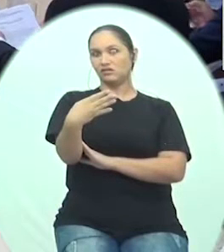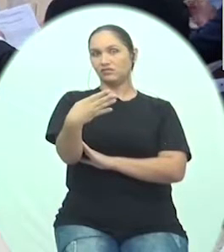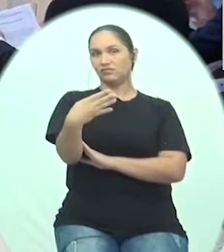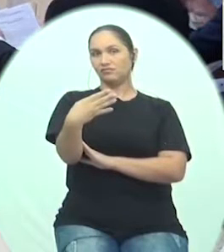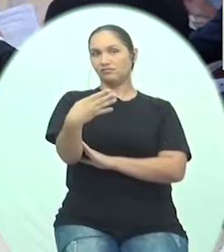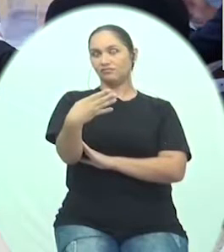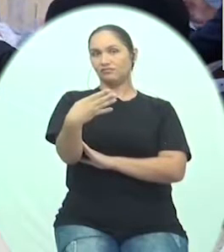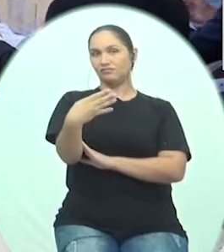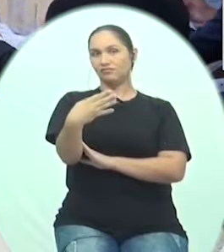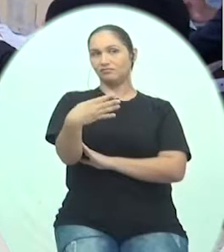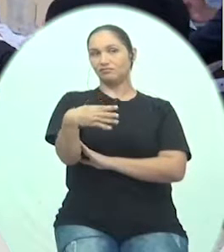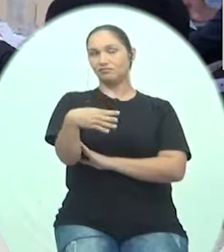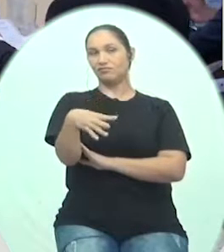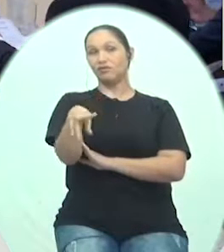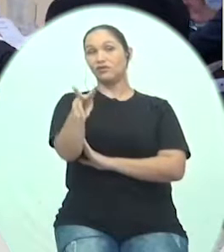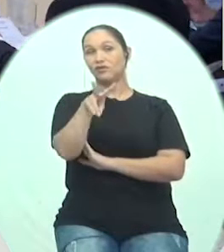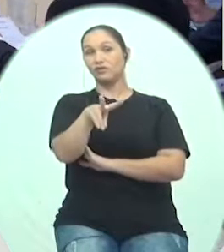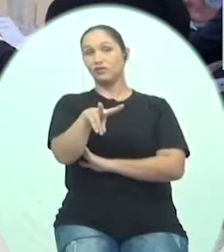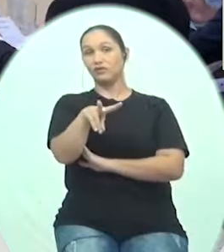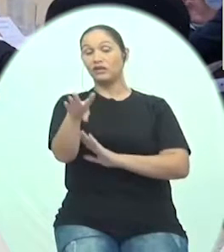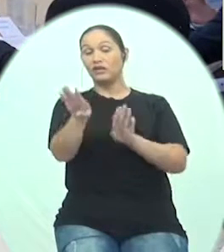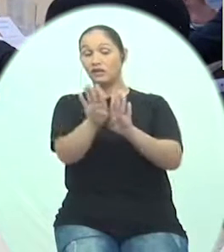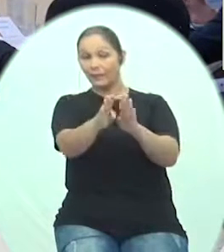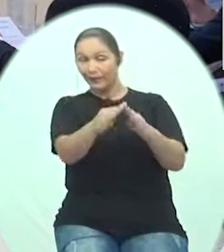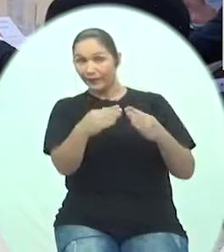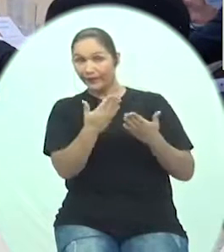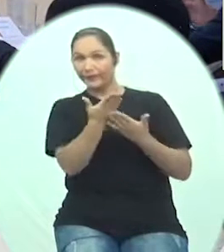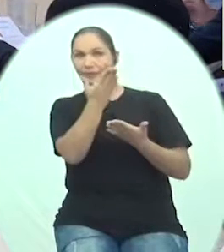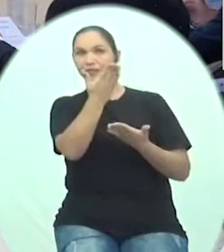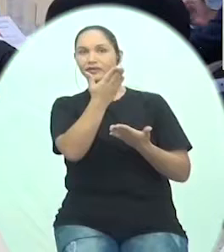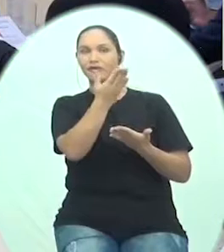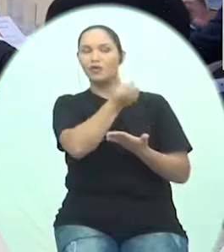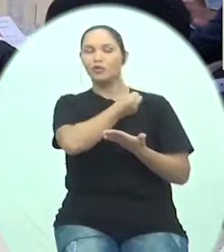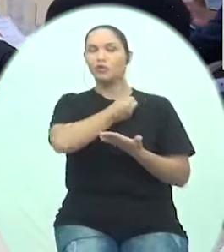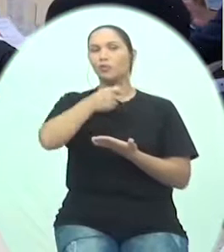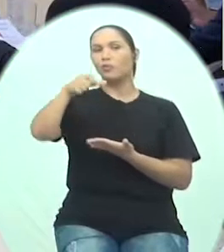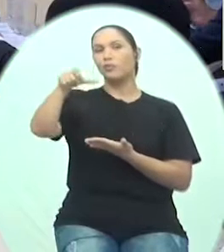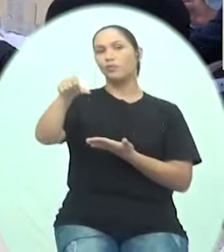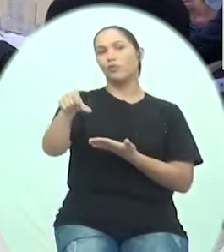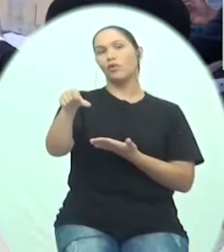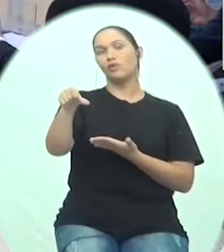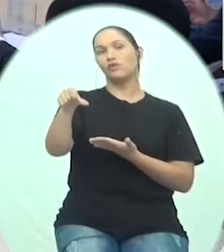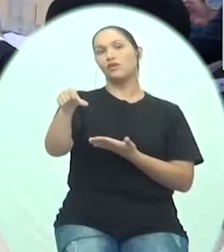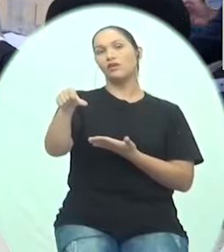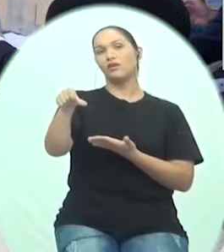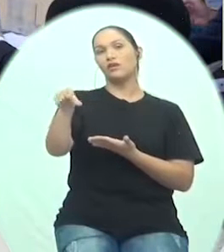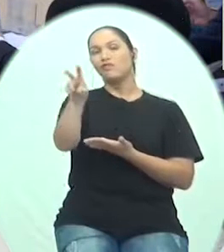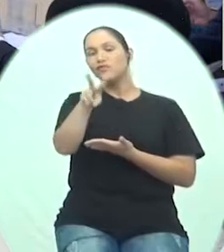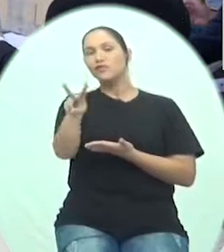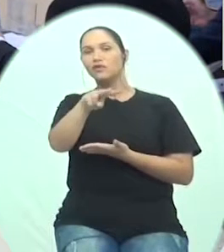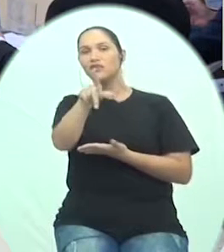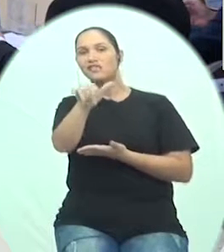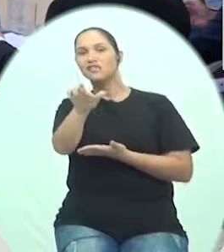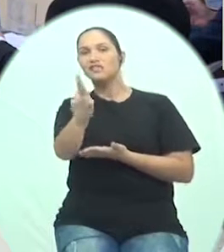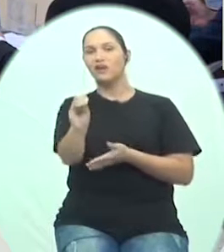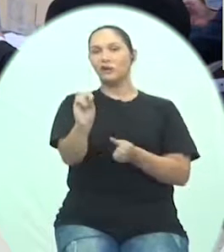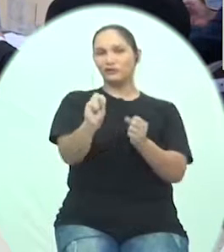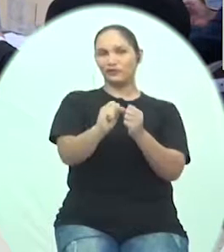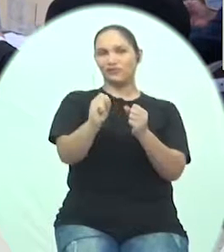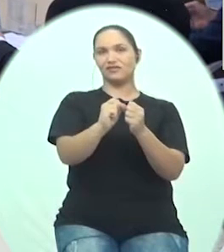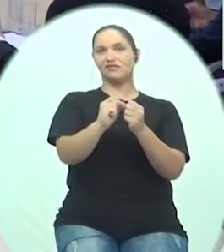014 2020 e requerimento número 92020 de autoria do vereador zairo